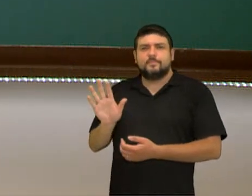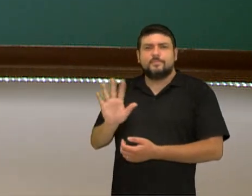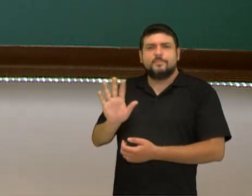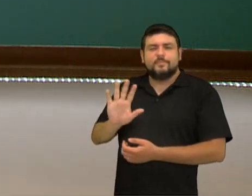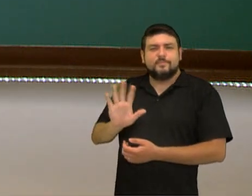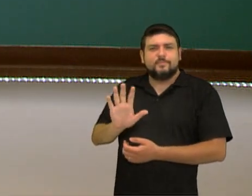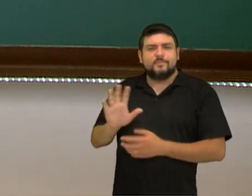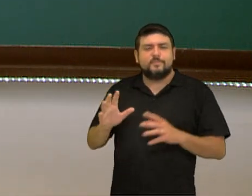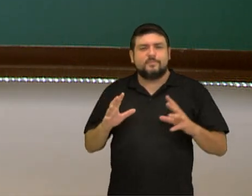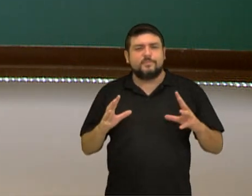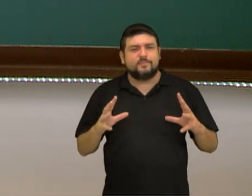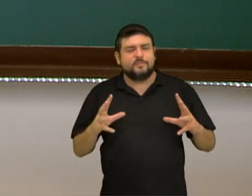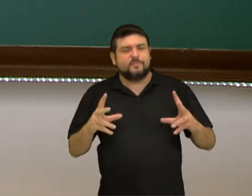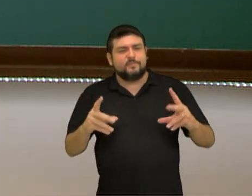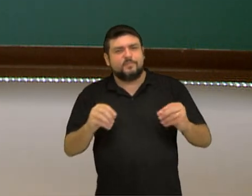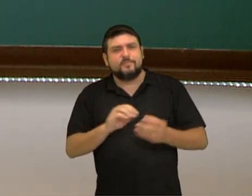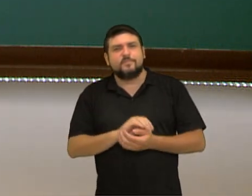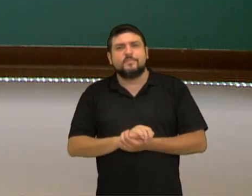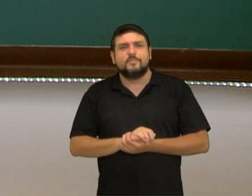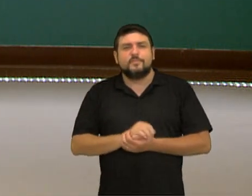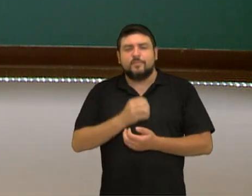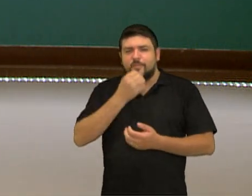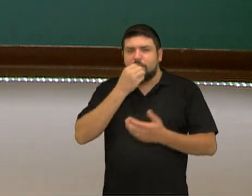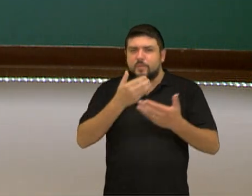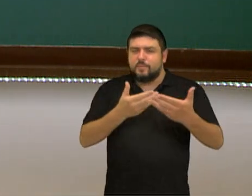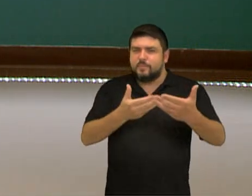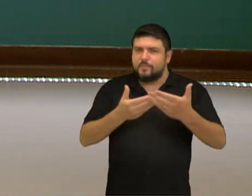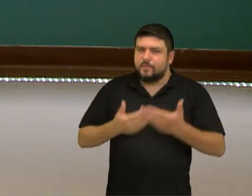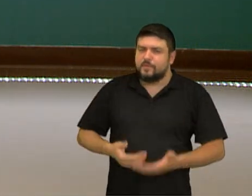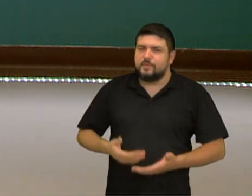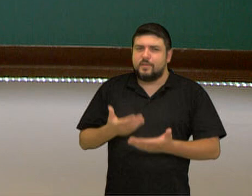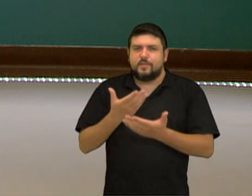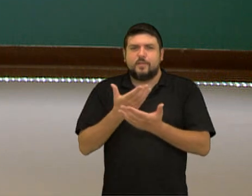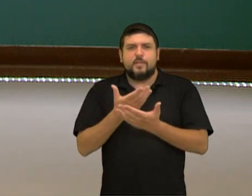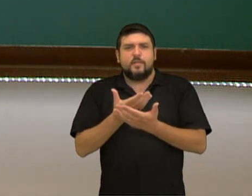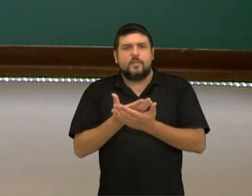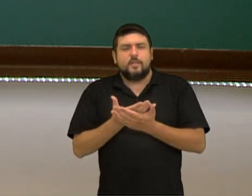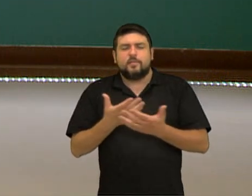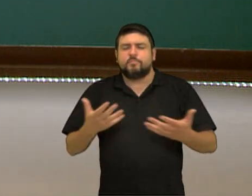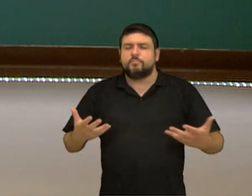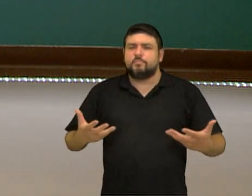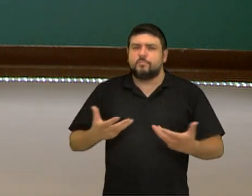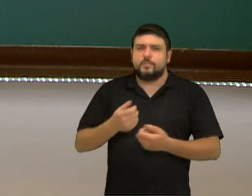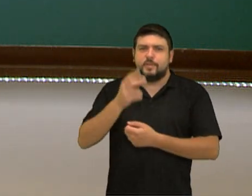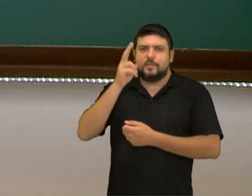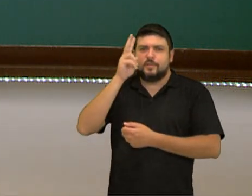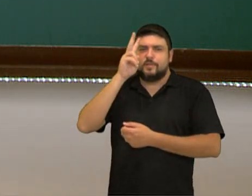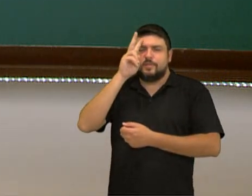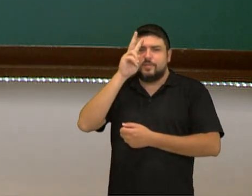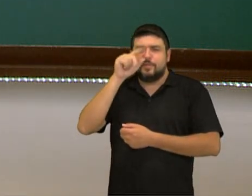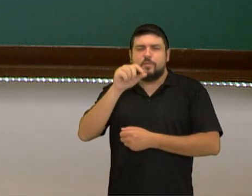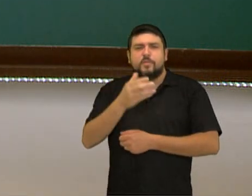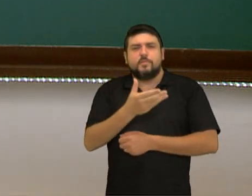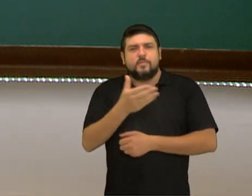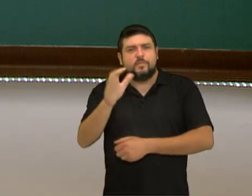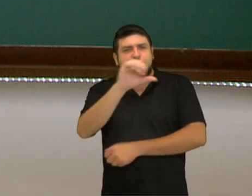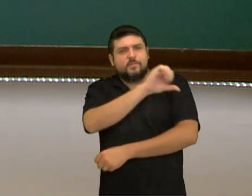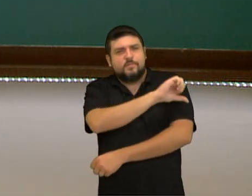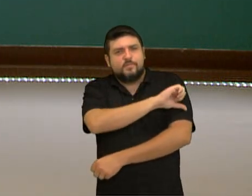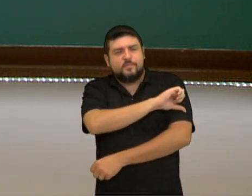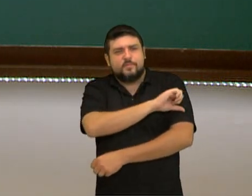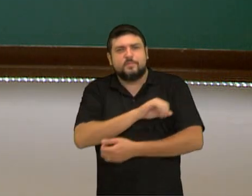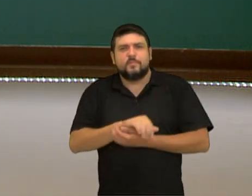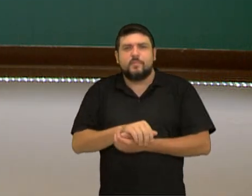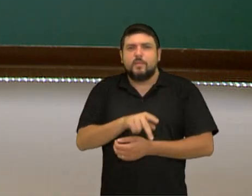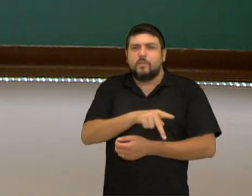Olá, povo! Bem-vindos à nossa linda e maravilhosa aula de História do Nono Ano. Eu